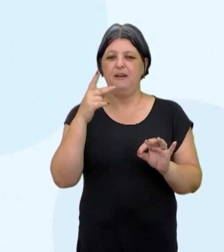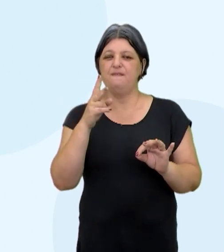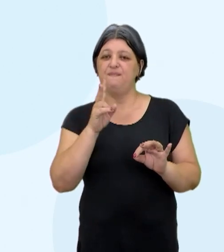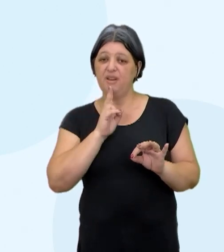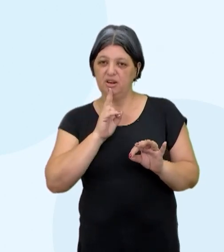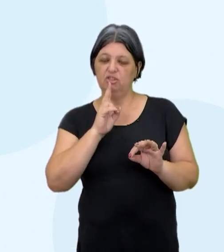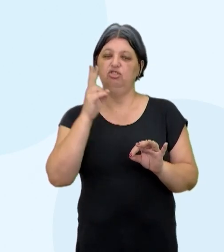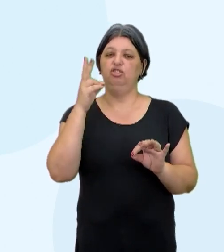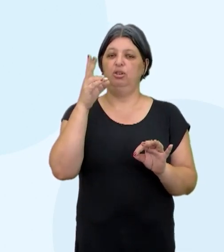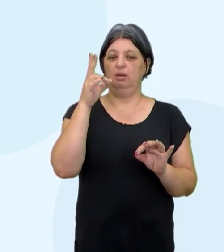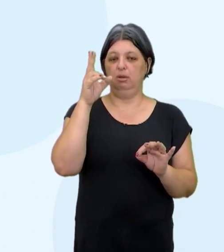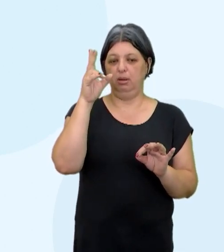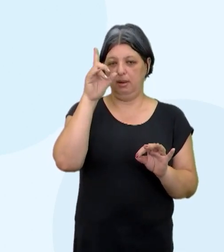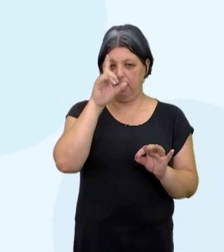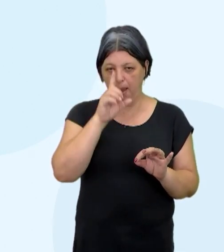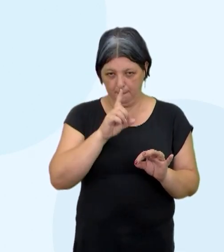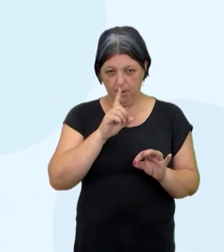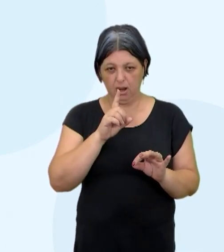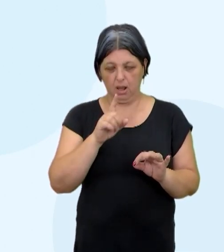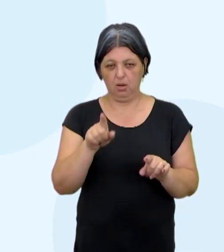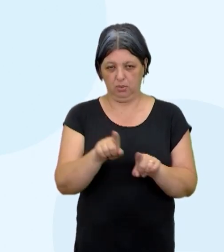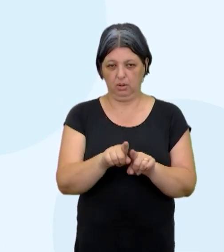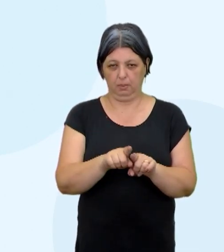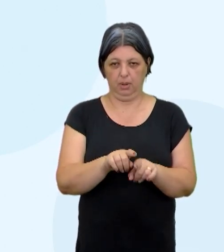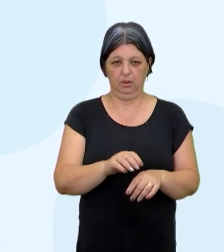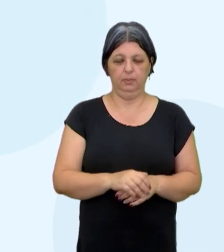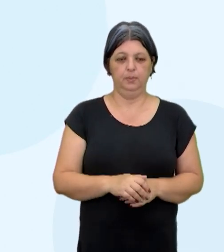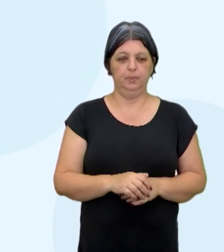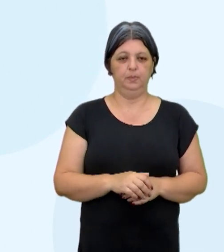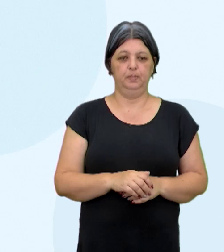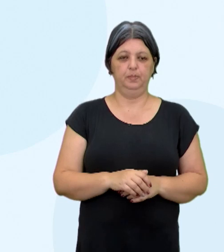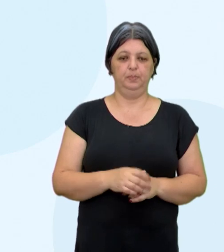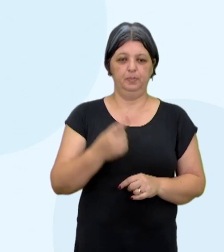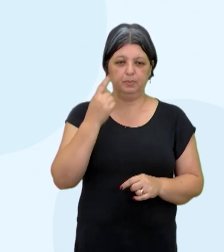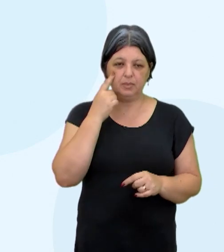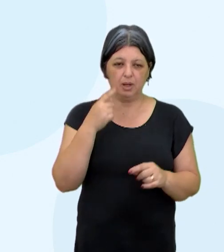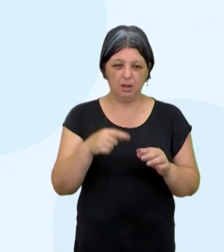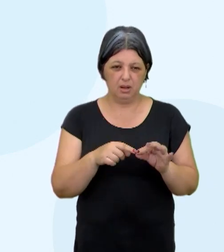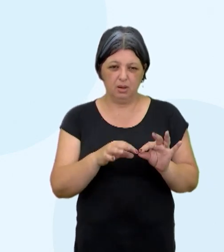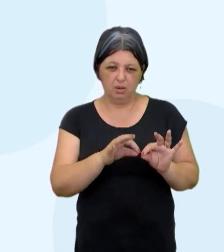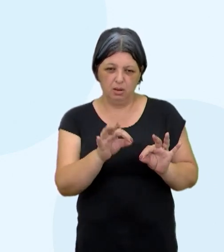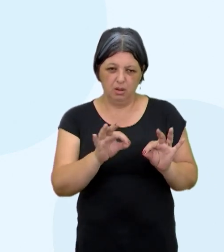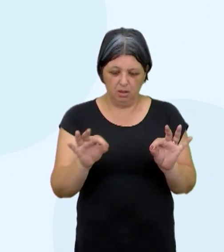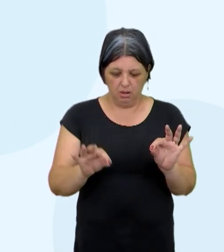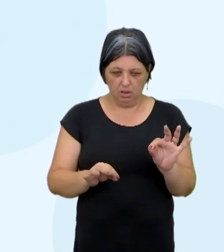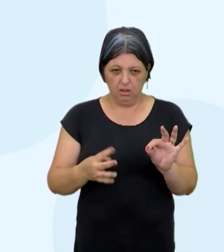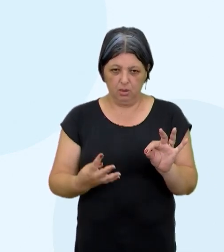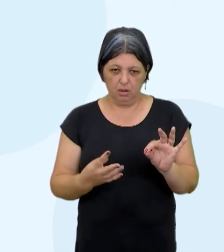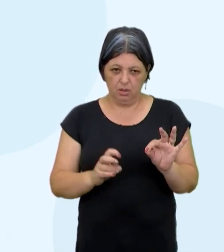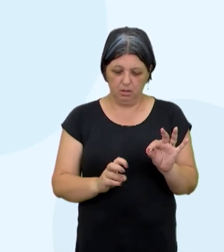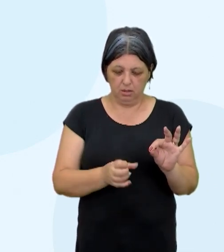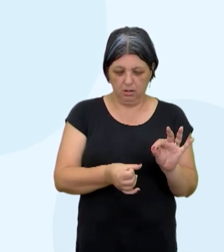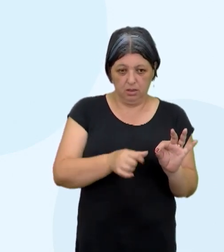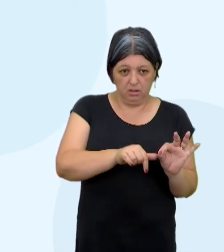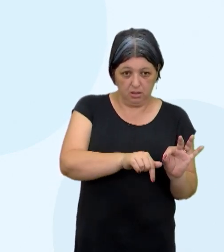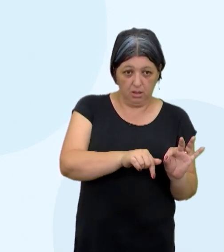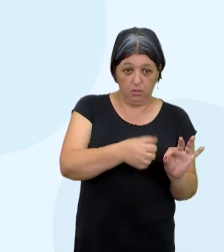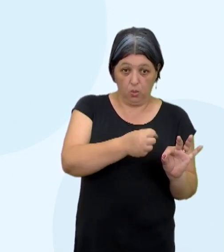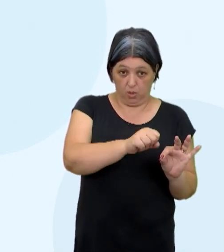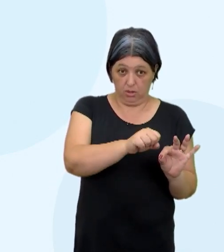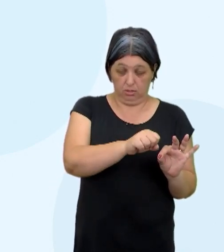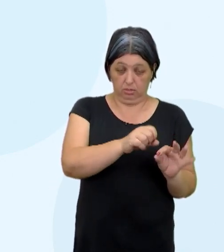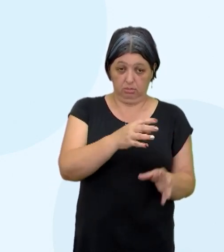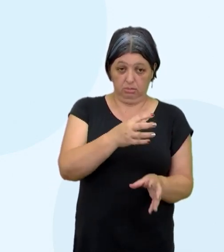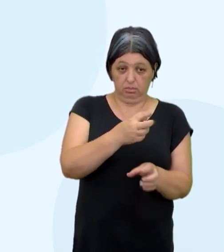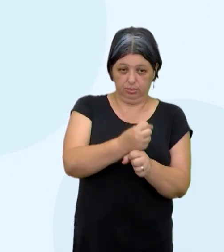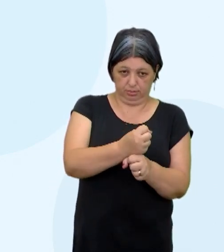em verde, a gente está falando de octógono, figuras que tem, ó, 1, 2, 3, 4, 5, 6, 7, 8 lados, e